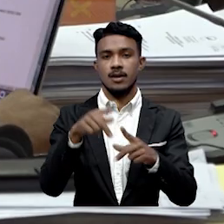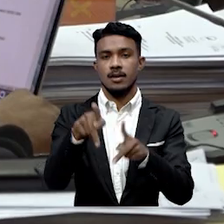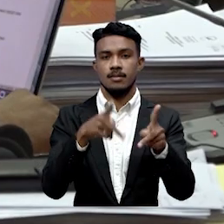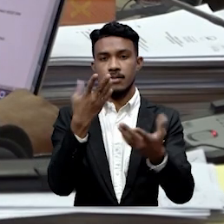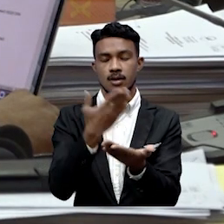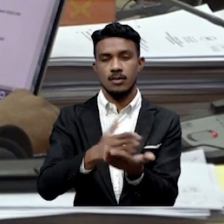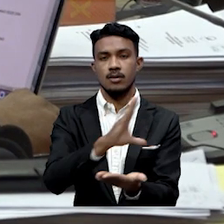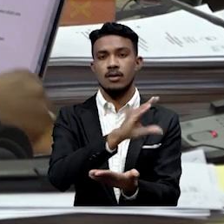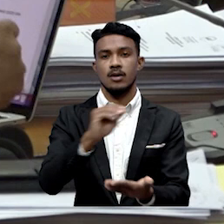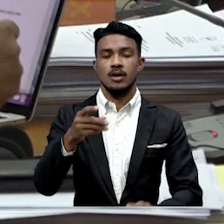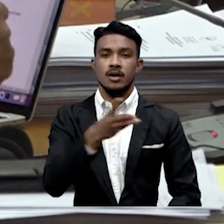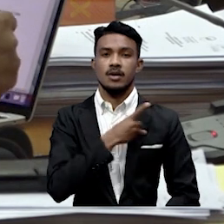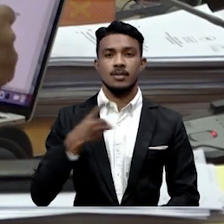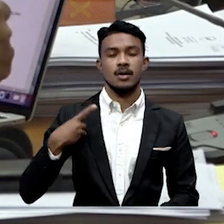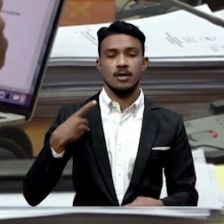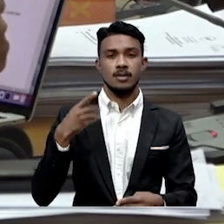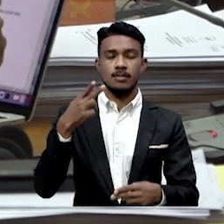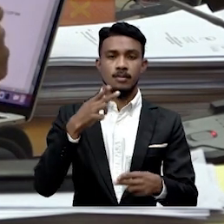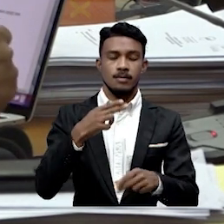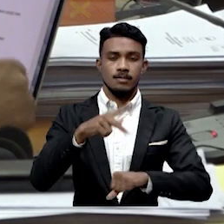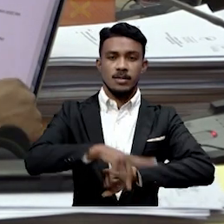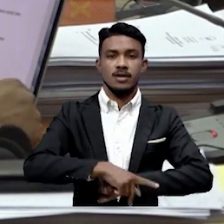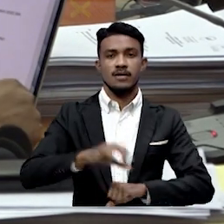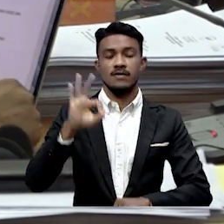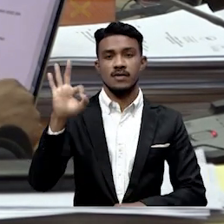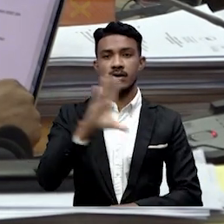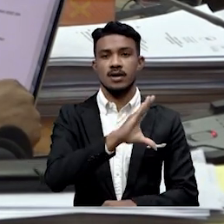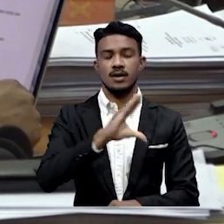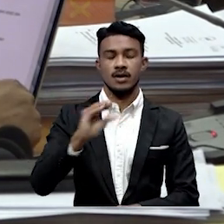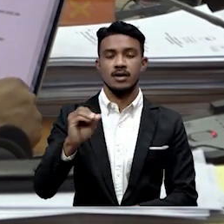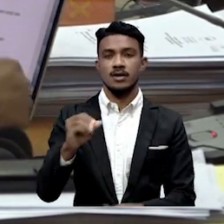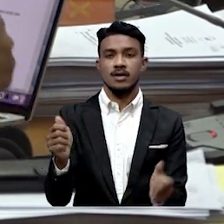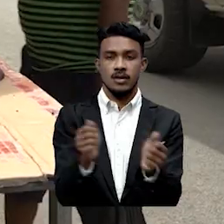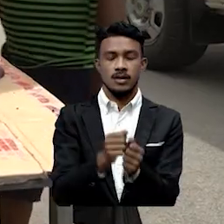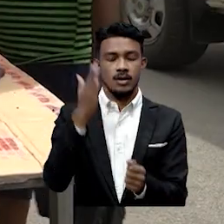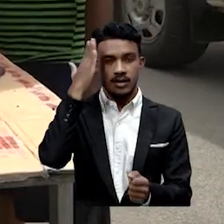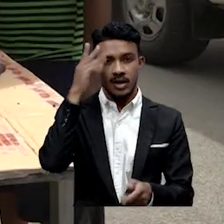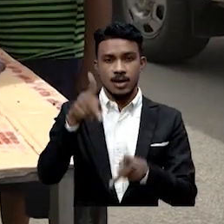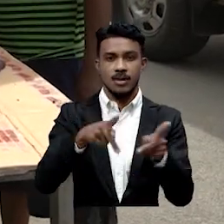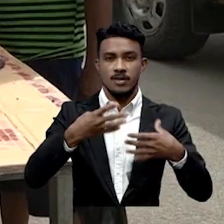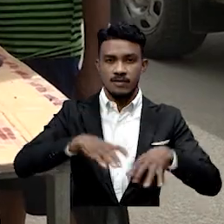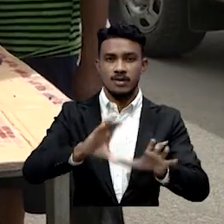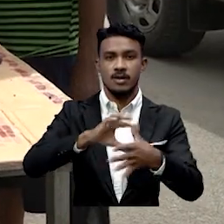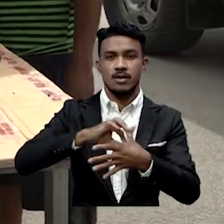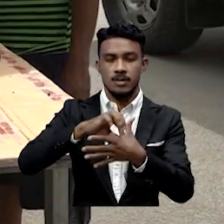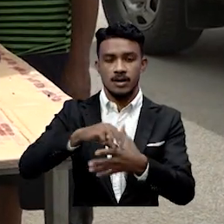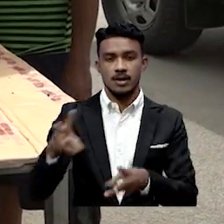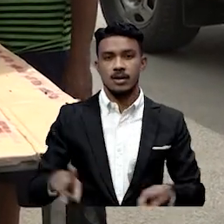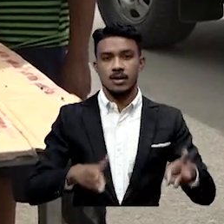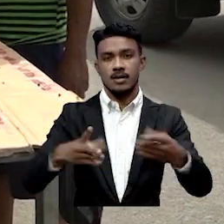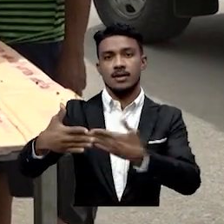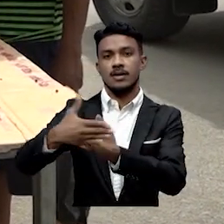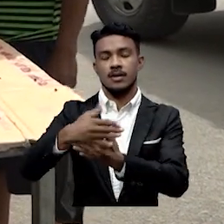Deputado bancada Fretilin, Fabian Oliveira, ratou questão ne, relaciona o negociante na ansira nebe fani dala nini,